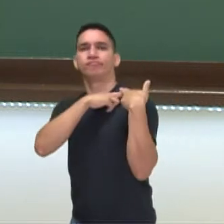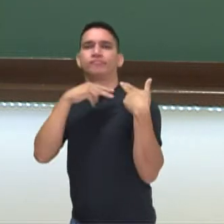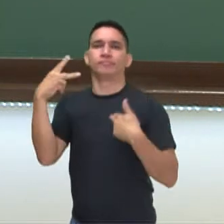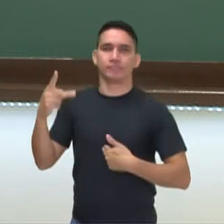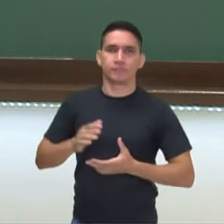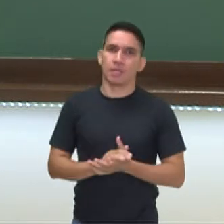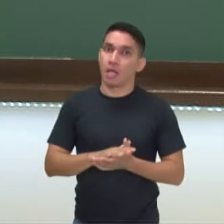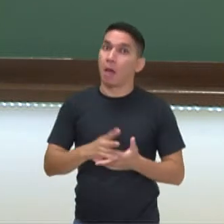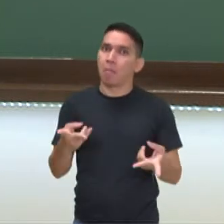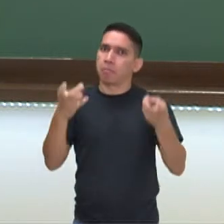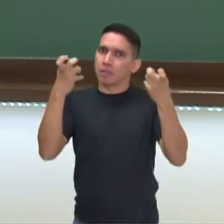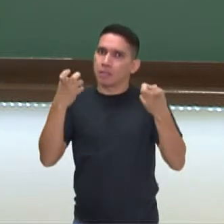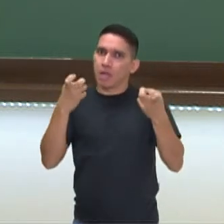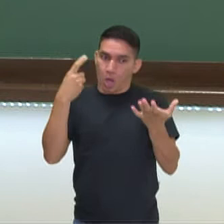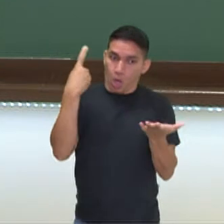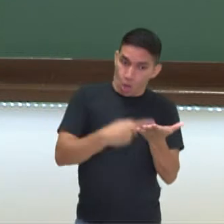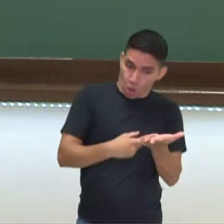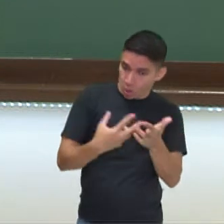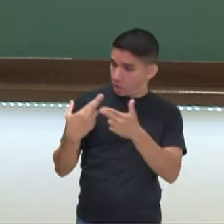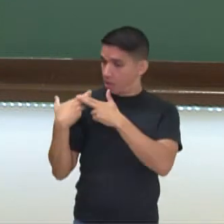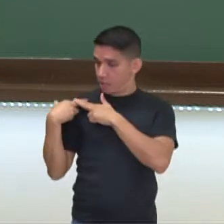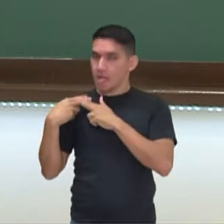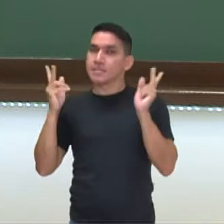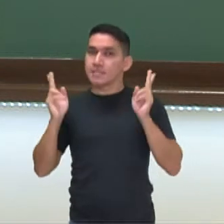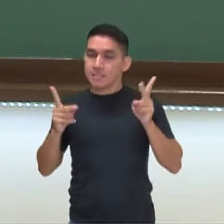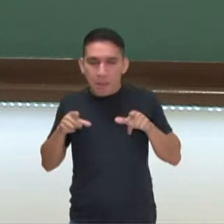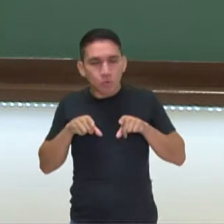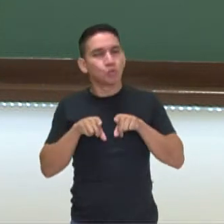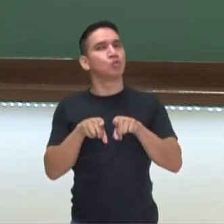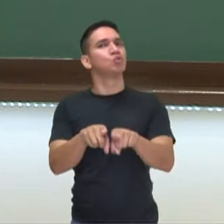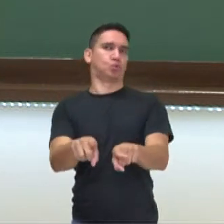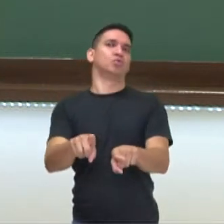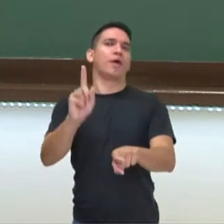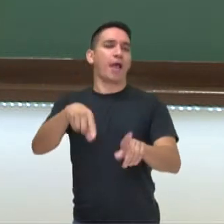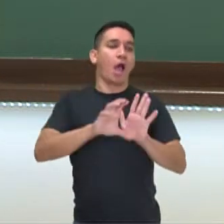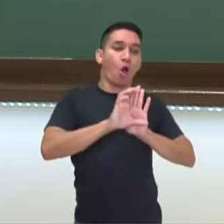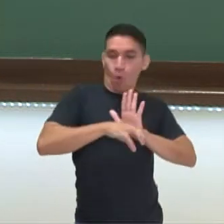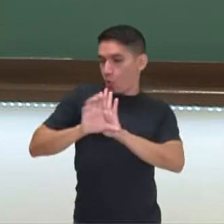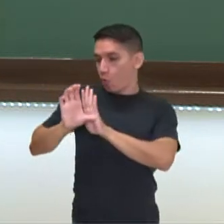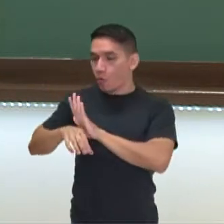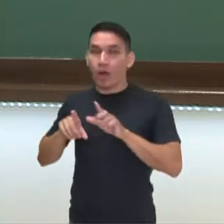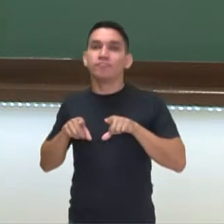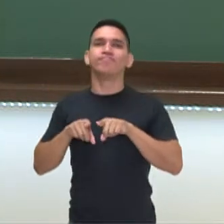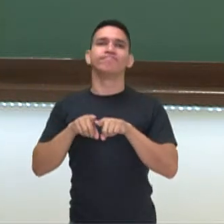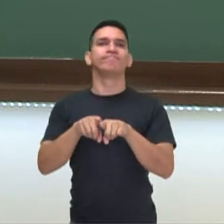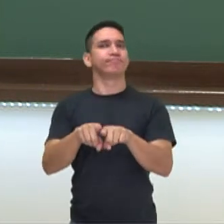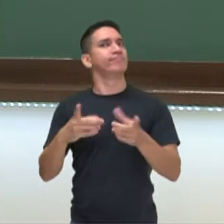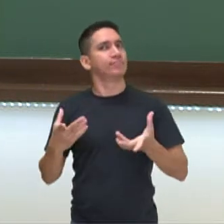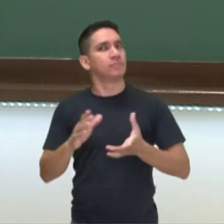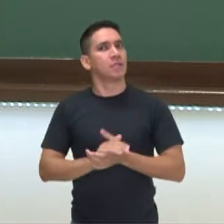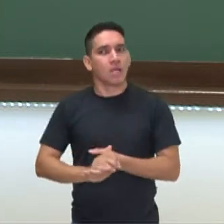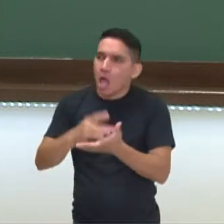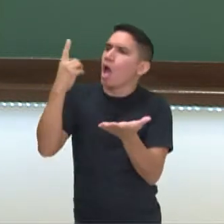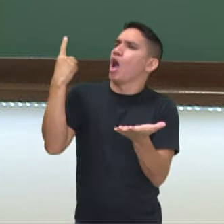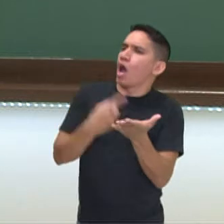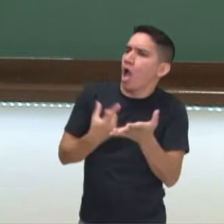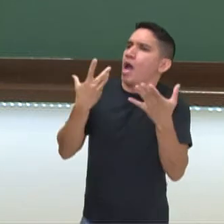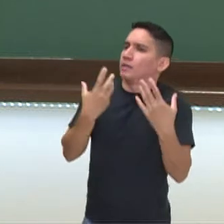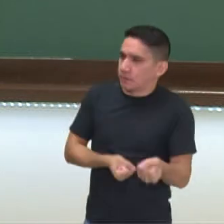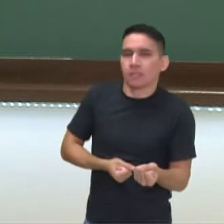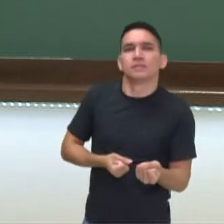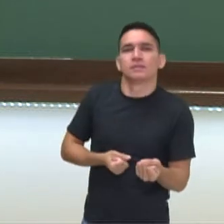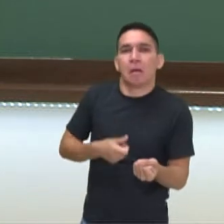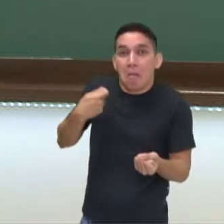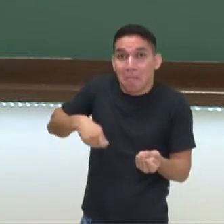e responsabilidade são palavras que caminham juntas, são conceitos que caminham junto. Assumir o compromisso com alguém,